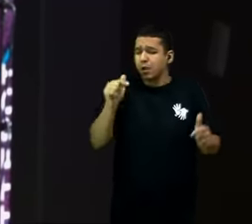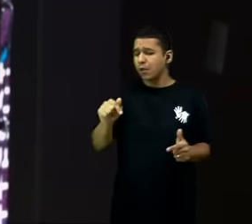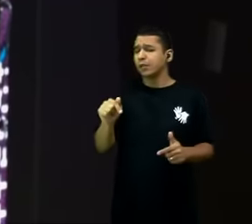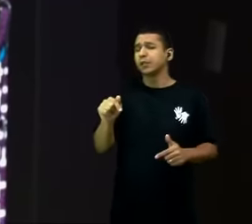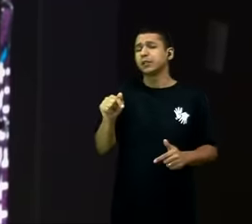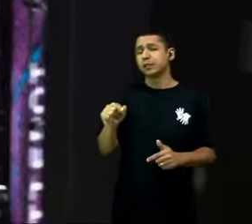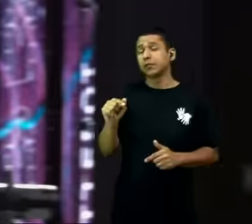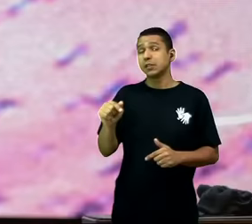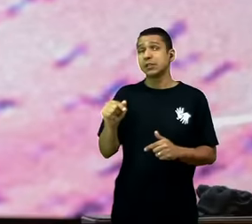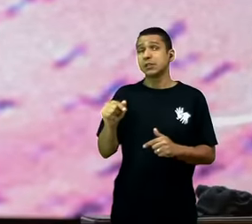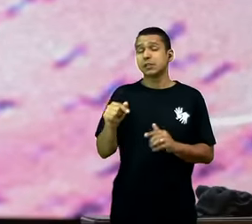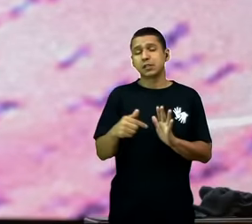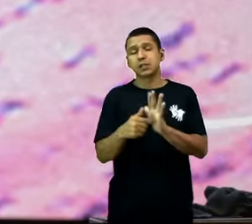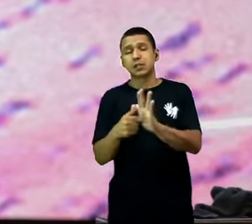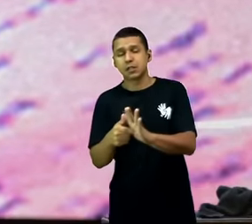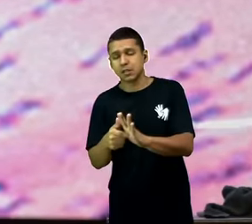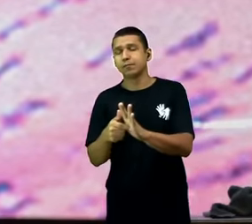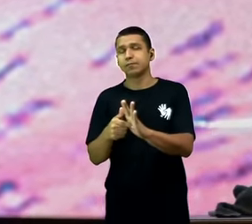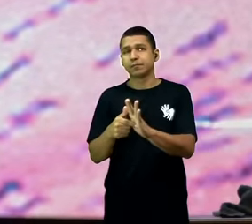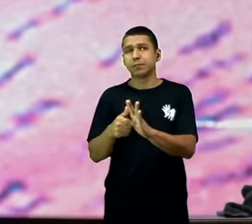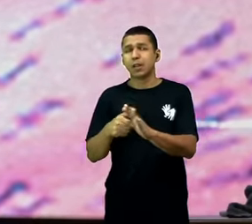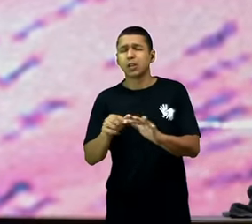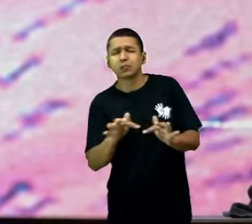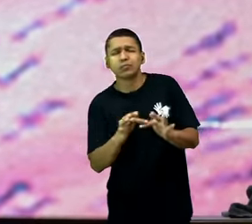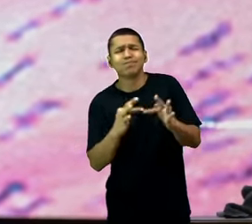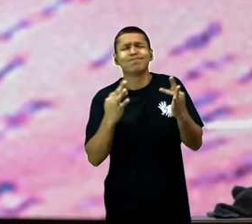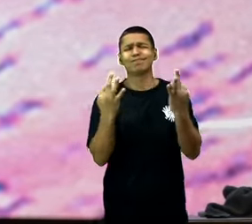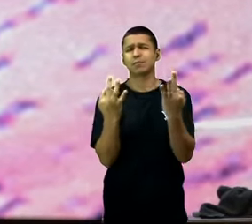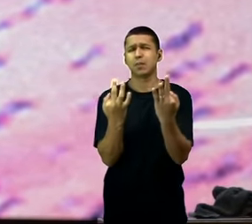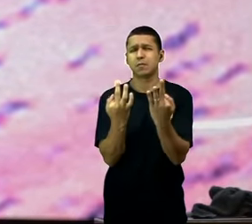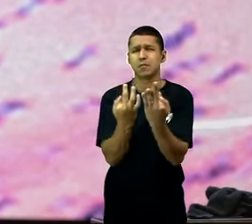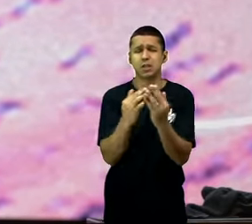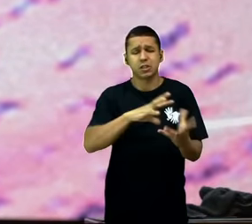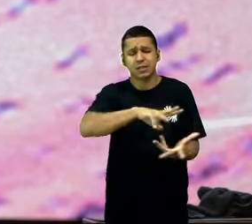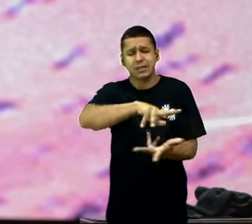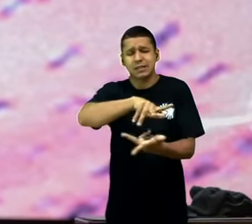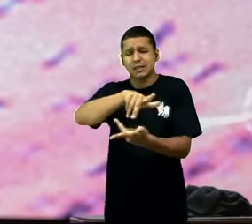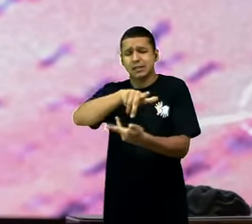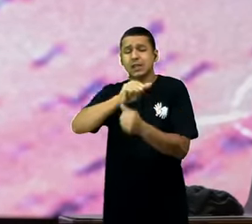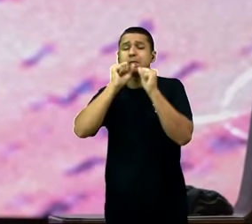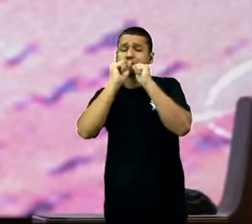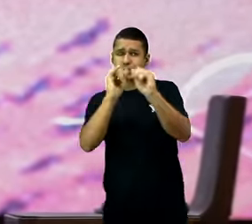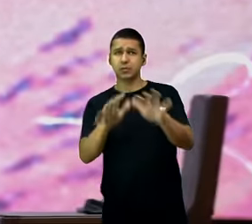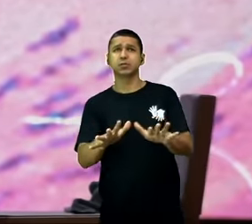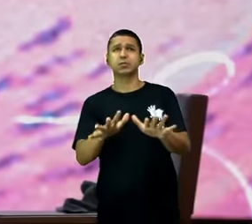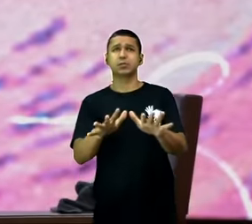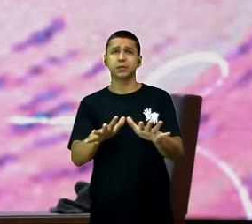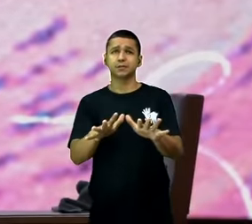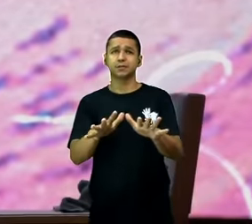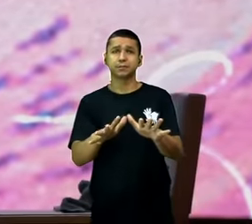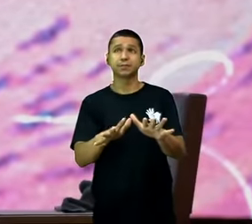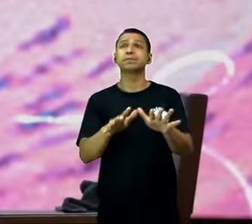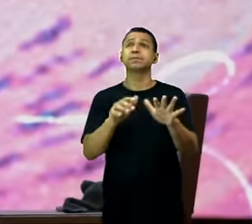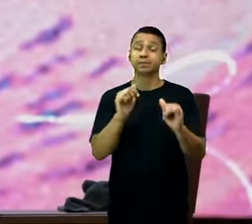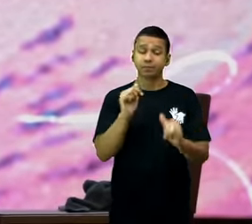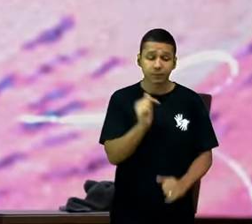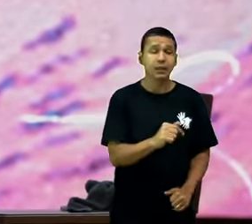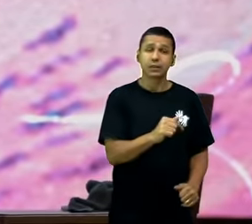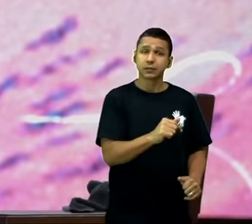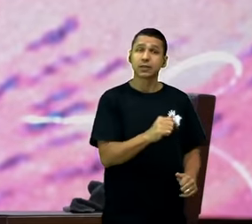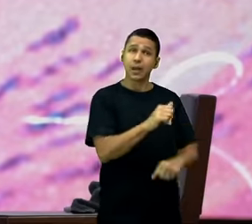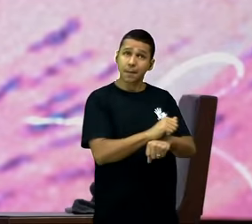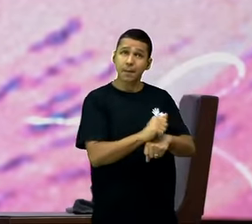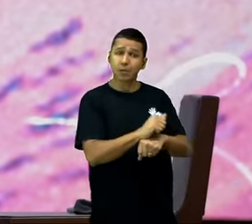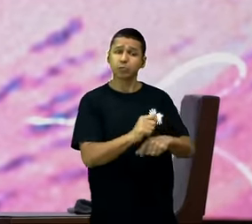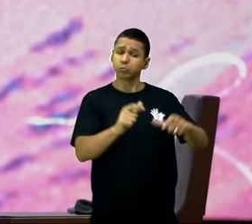E todas as famílias da terra seriam benditas, meu filho. Irmão, que loucura. Abraão estava na geografia certa, na agenda de Deus. Ele está vivendo a